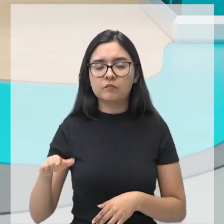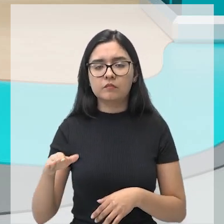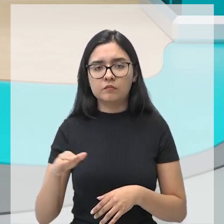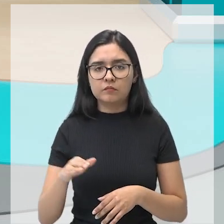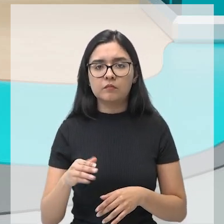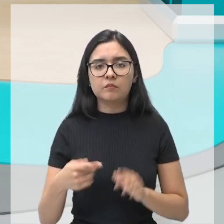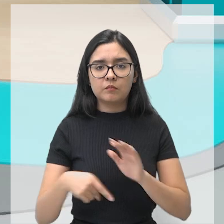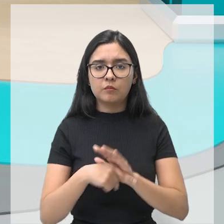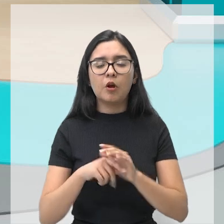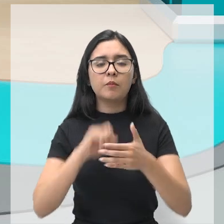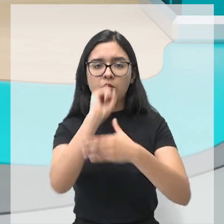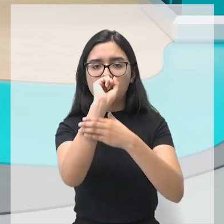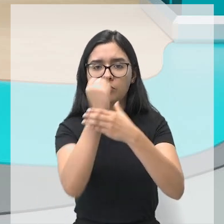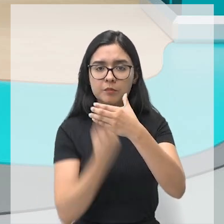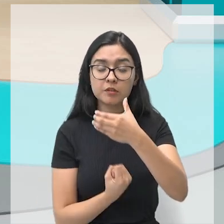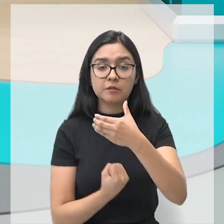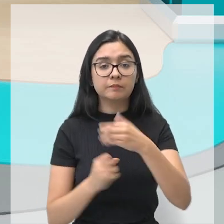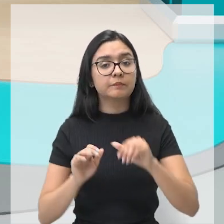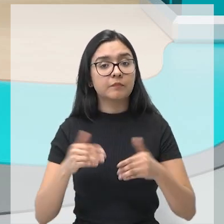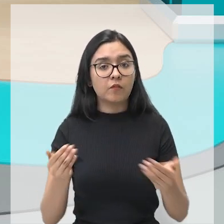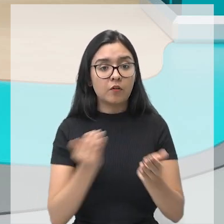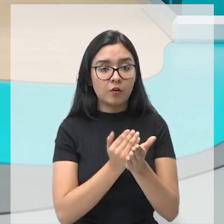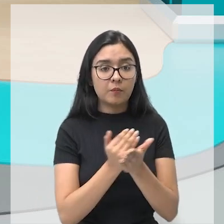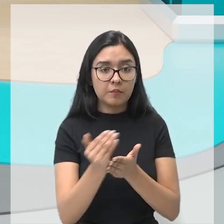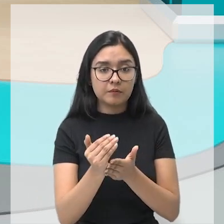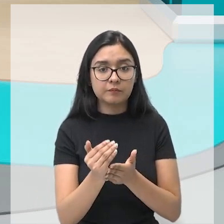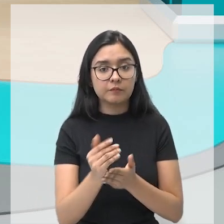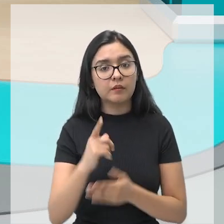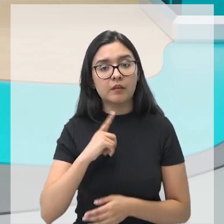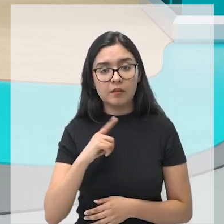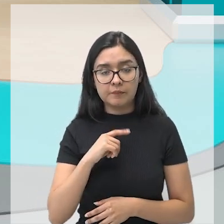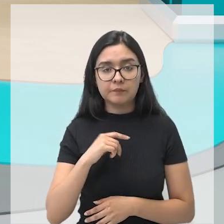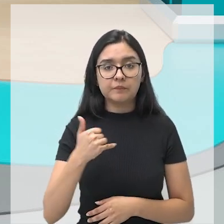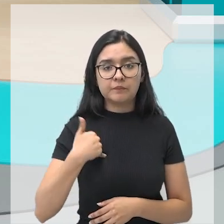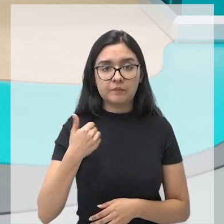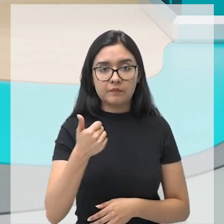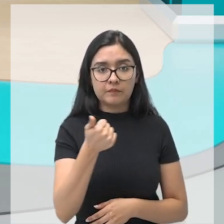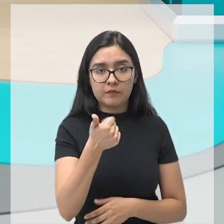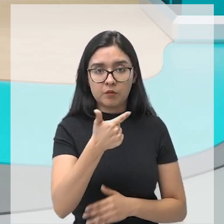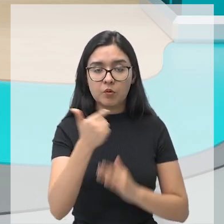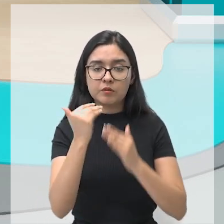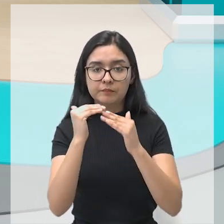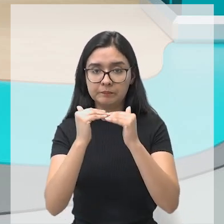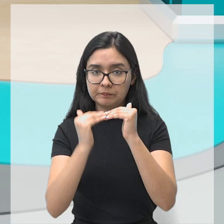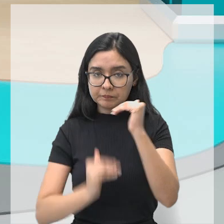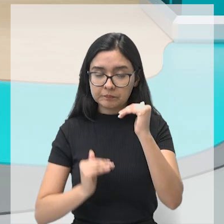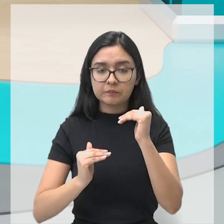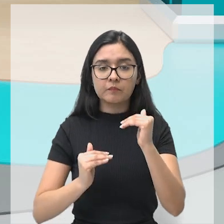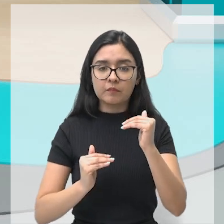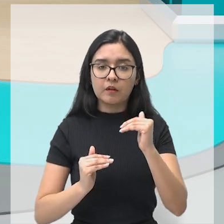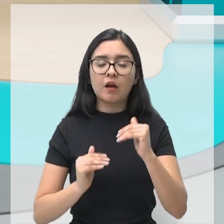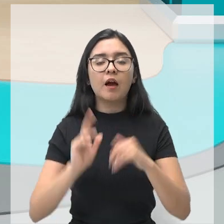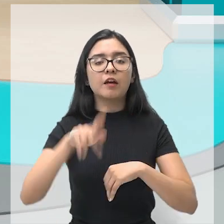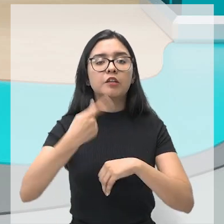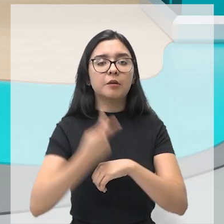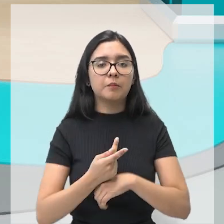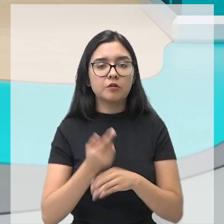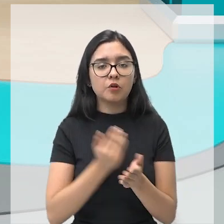base do basquete. Então, a gente vai iniciar aqueles que têm menos de 12 anos, com 12 anos ou menos, e depois já